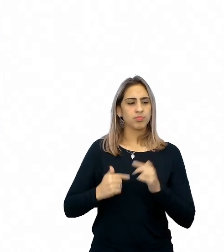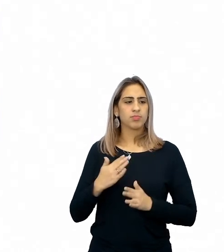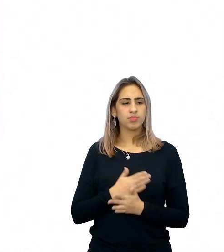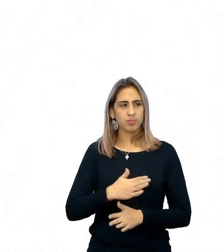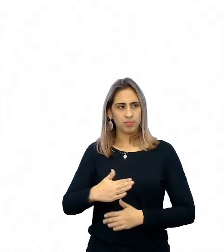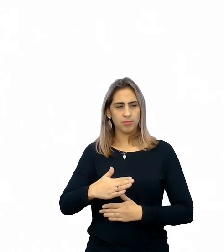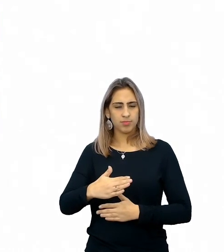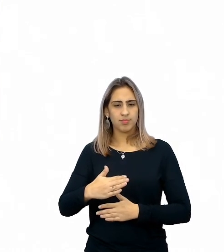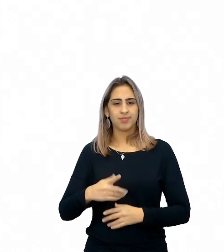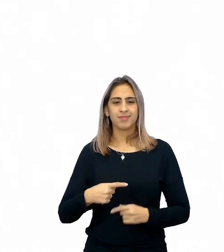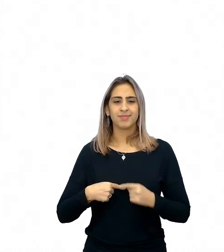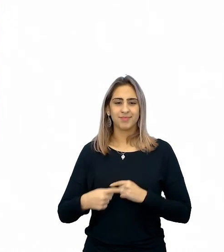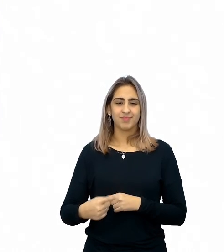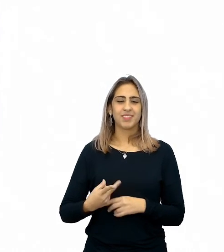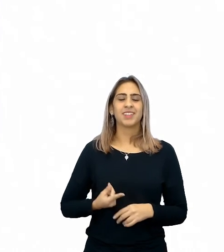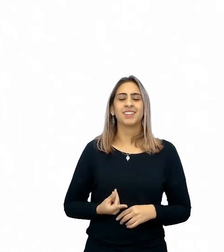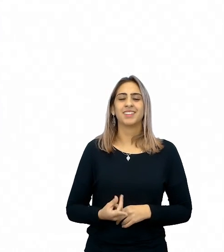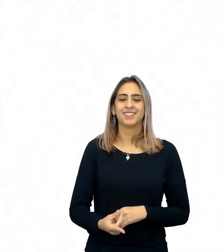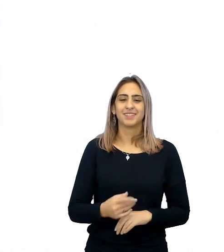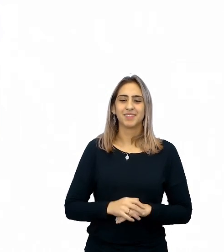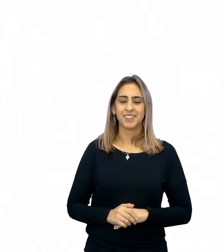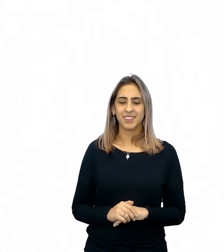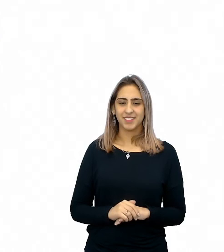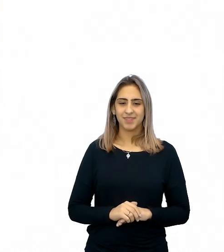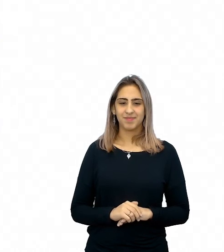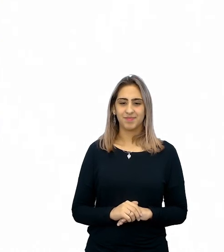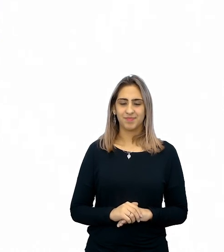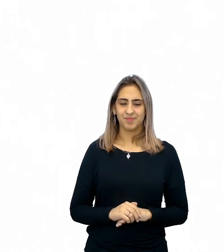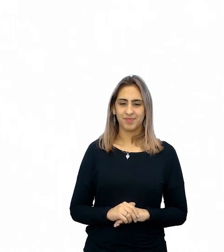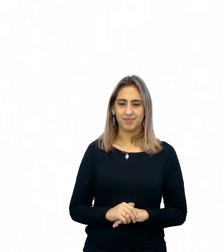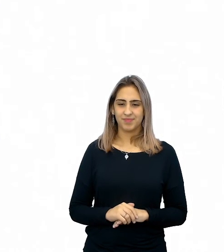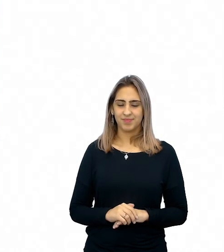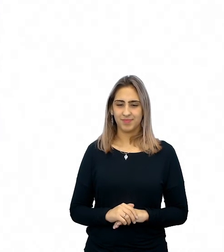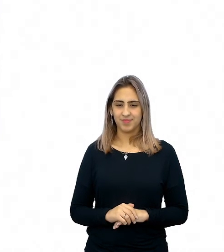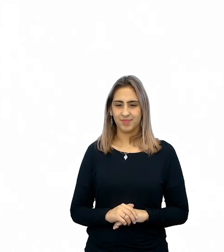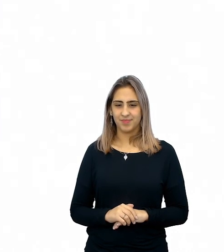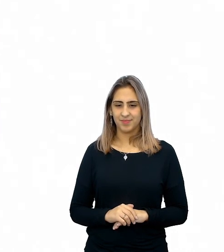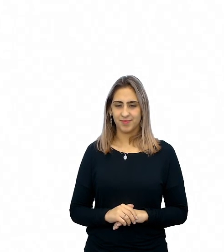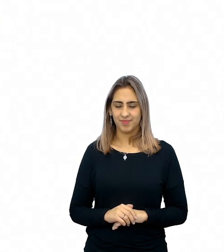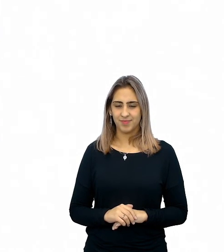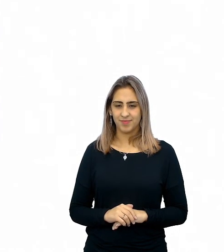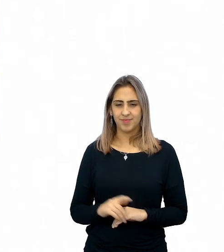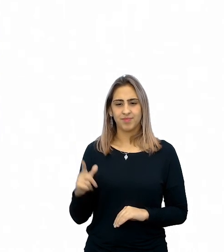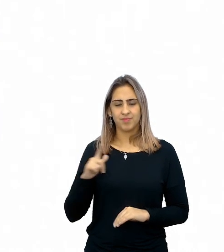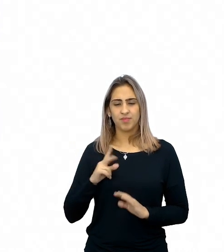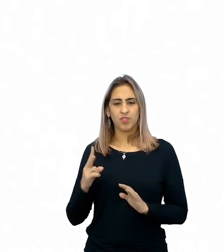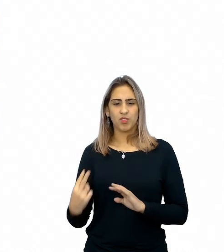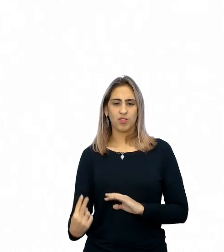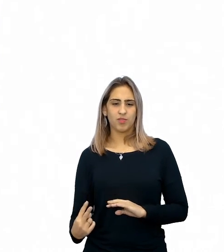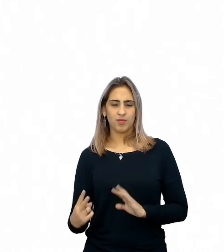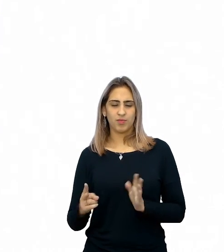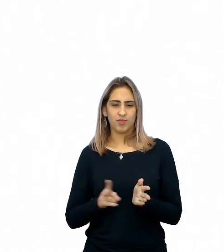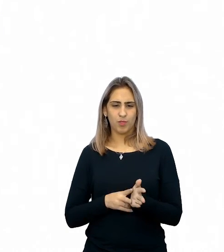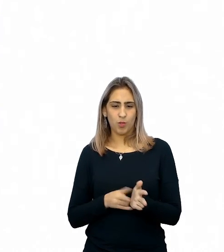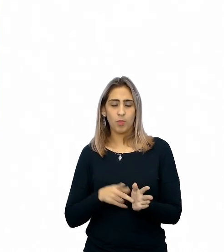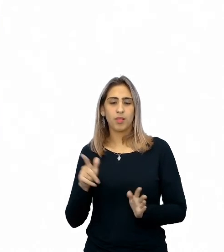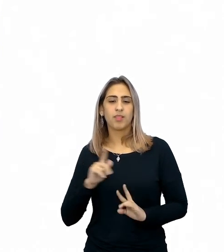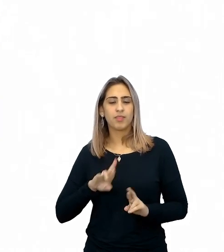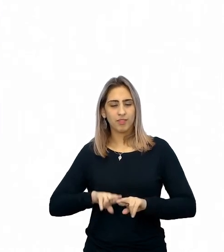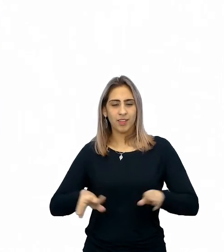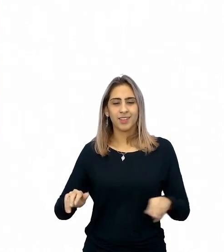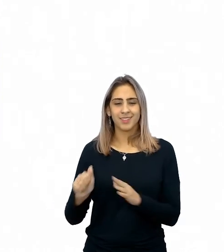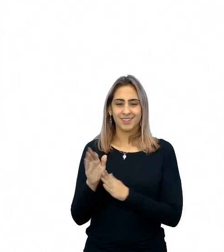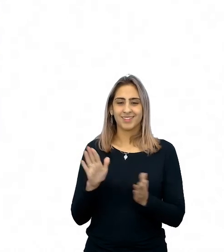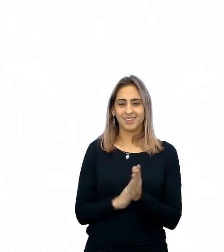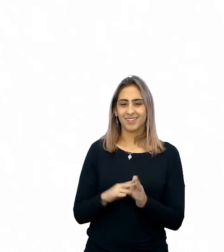a semana de estudos intensivos, pois como nós vimos, há no volume várias atividades que permitem, então, que os